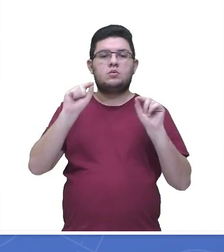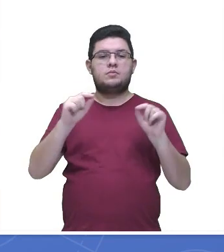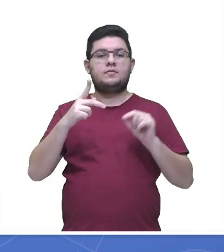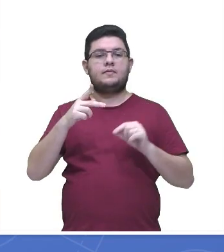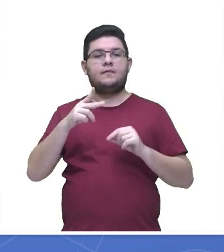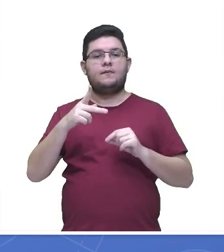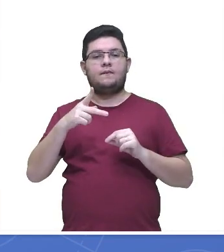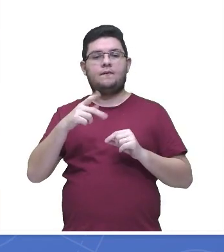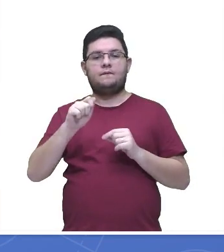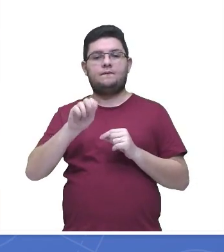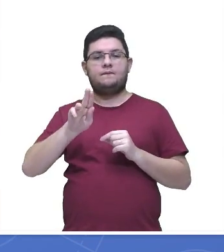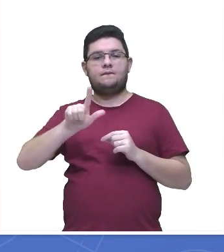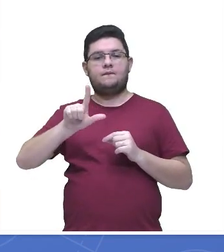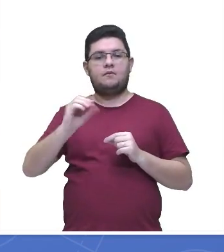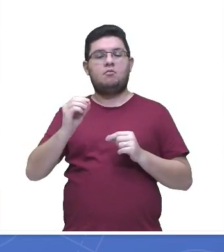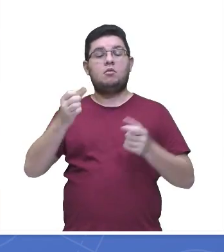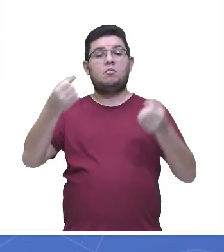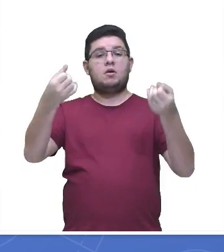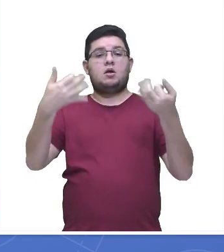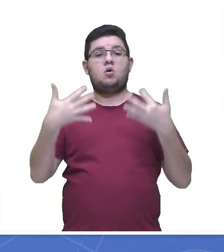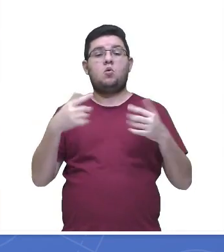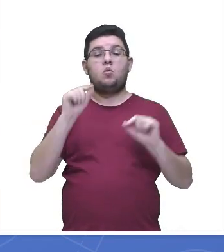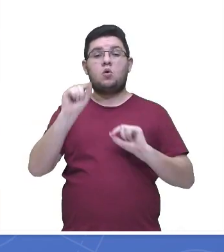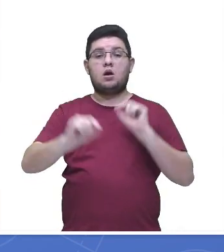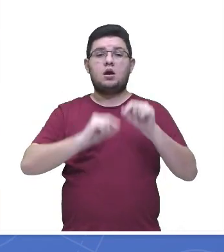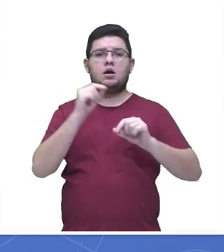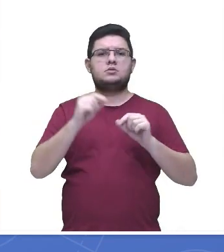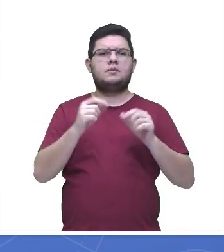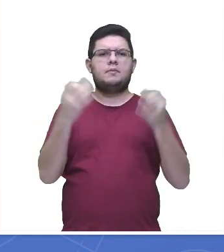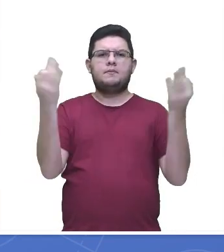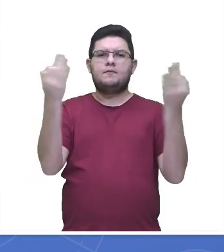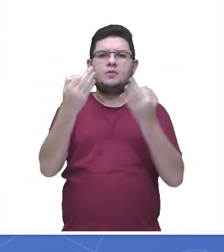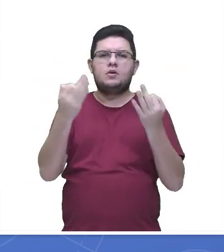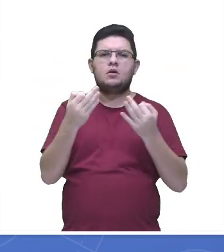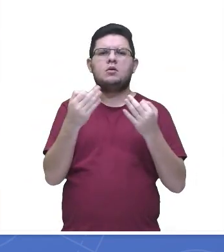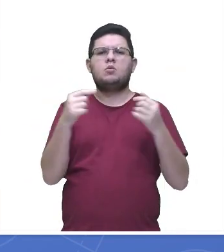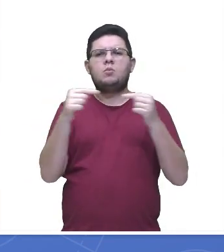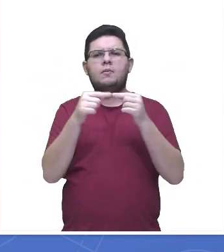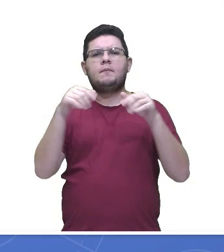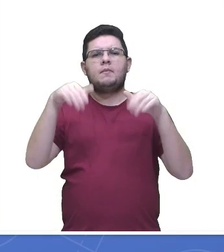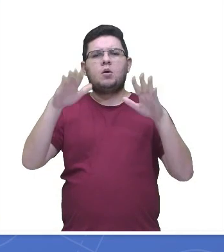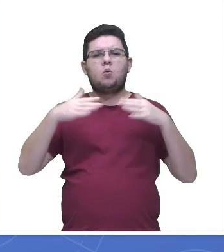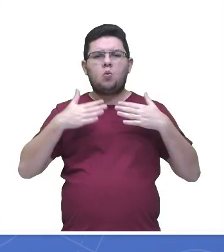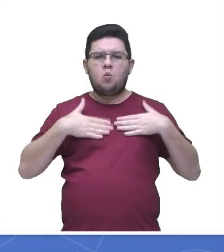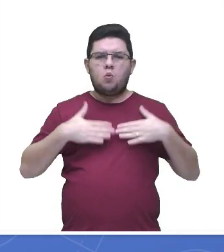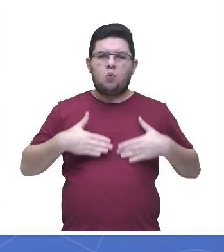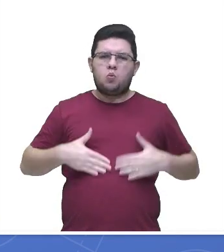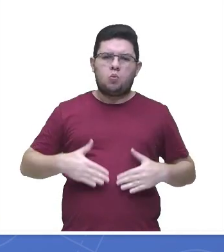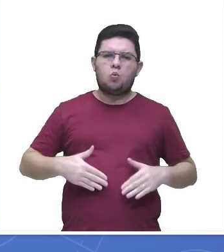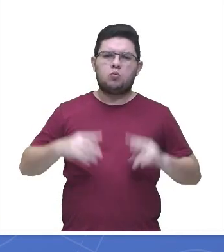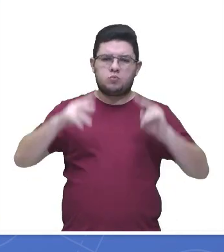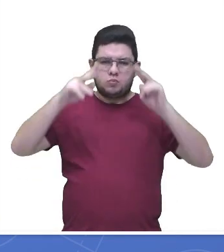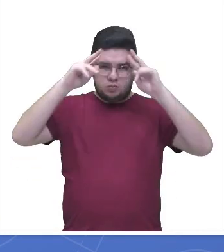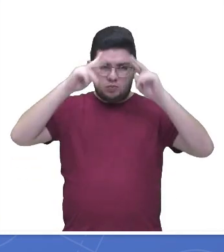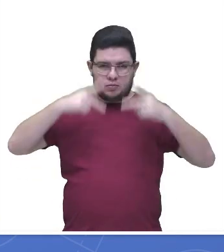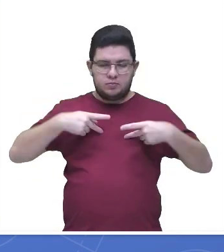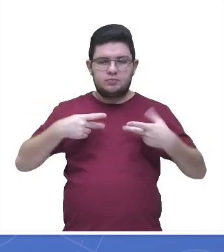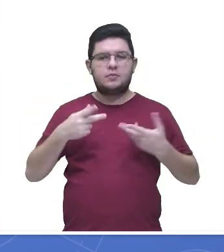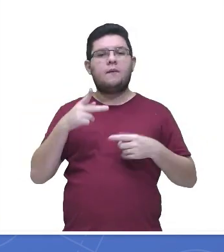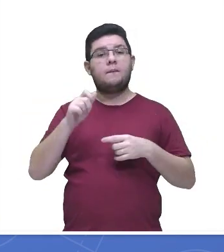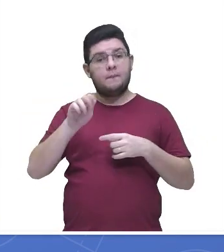são mais perfeitas e representam mais o corpo humano. Muito bem, Paulo. Então, Paulo Ricardo também fez